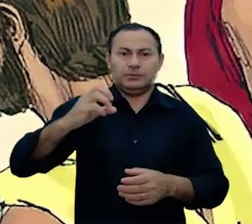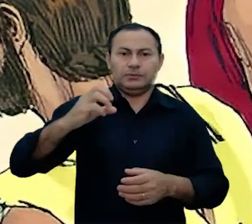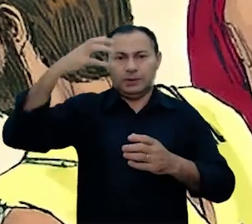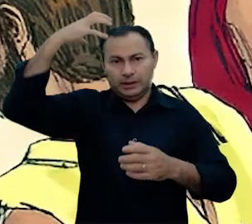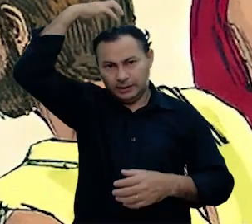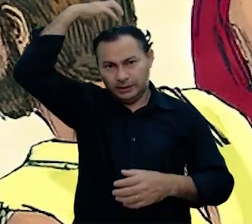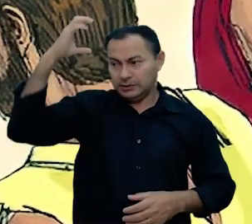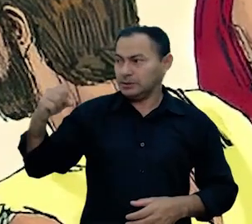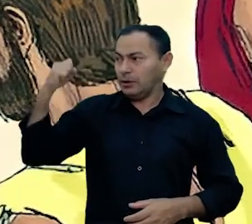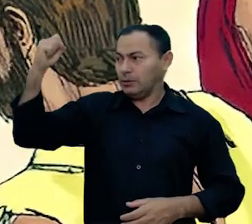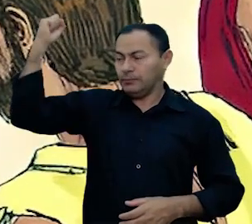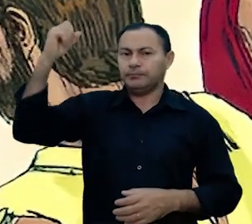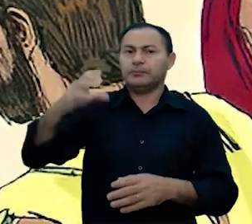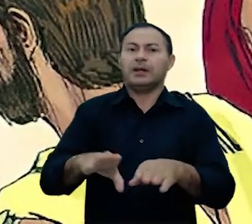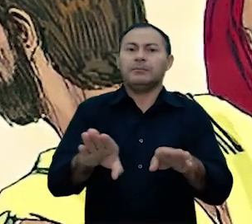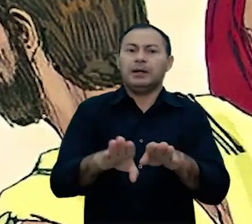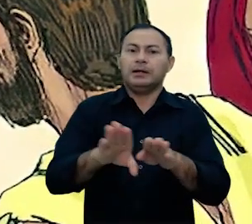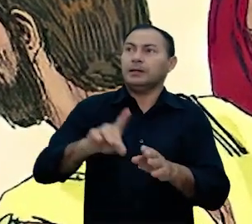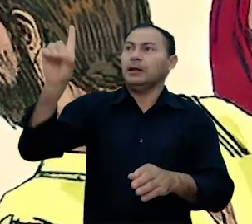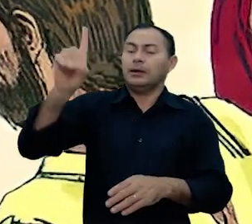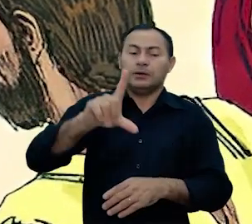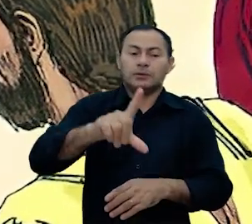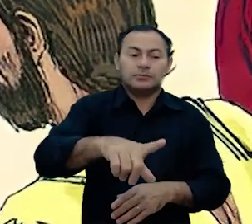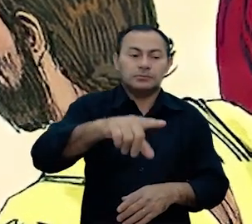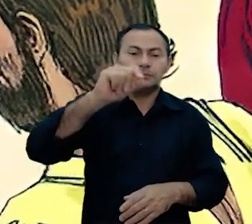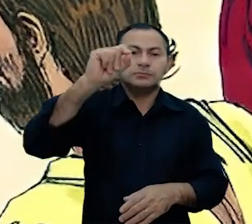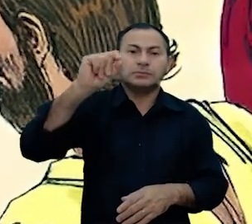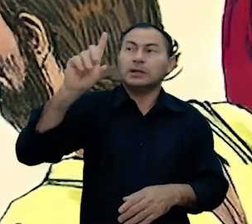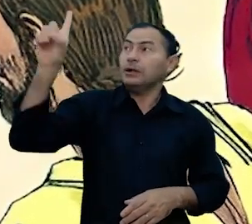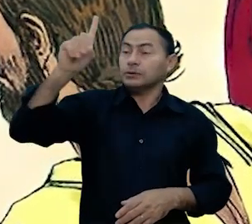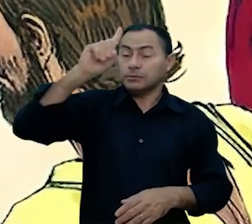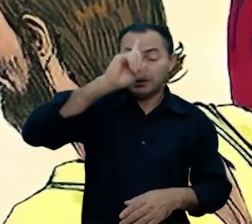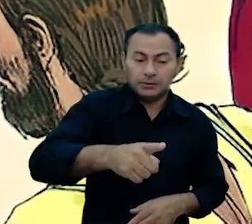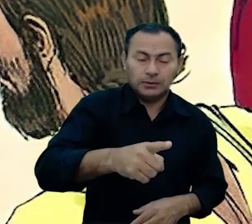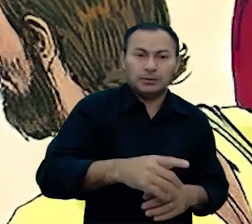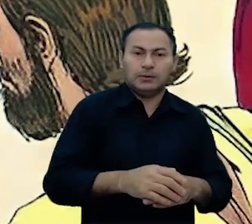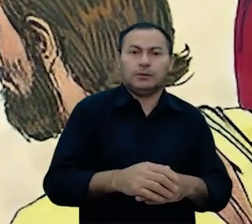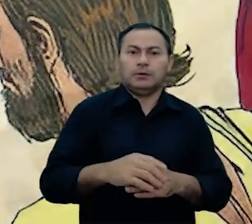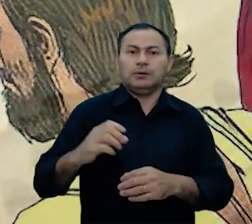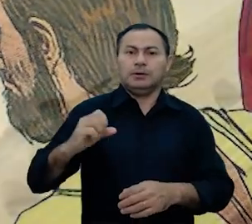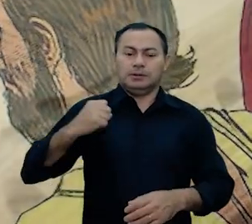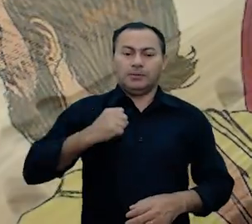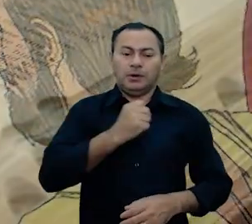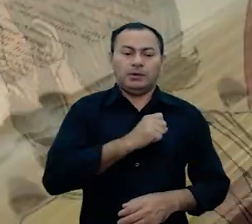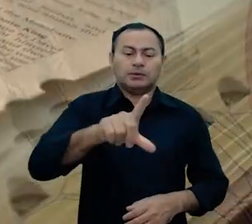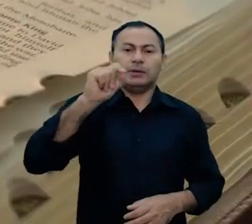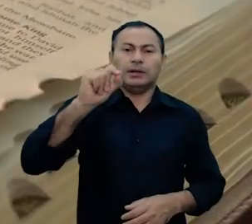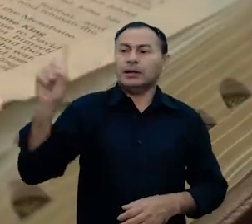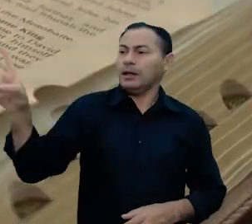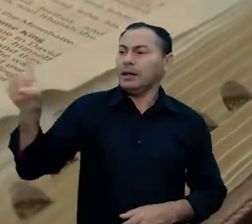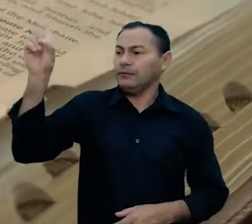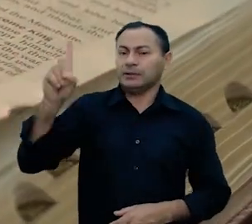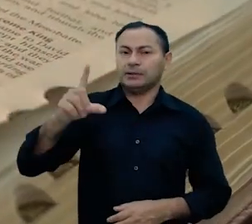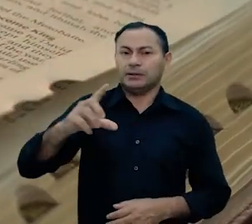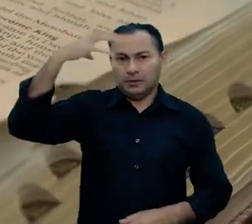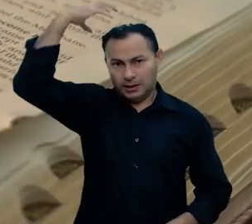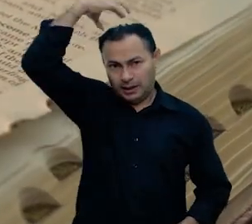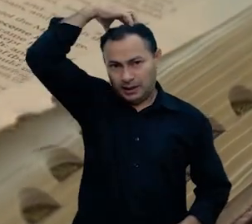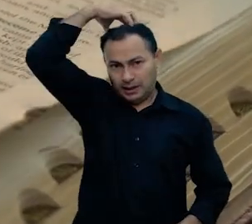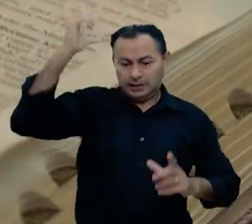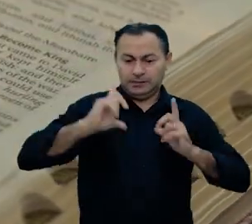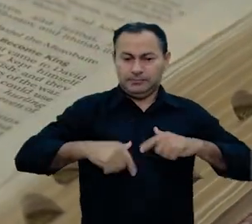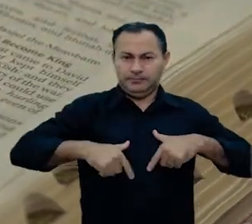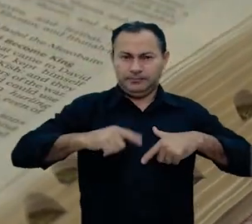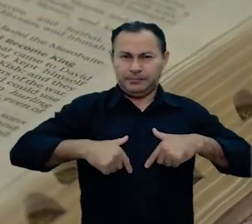Davi como o segundo rei de Israel. Davi foi o melhor rei que Israel já teve. Observe nas páginas desse livro que depois